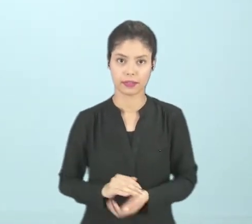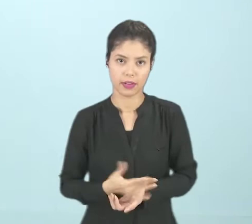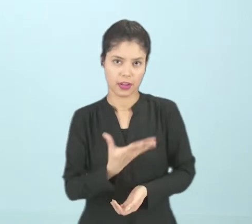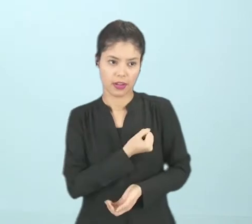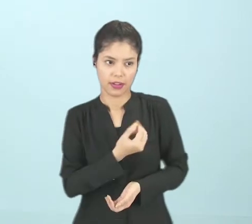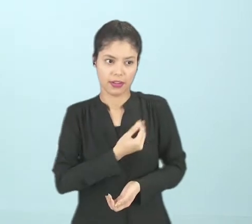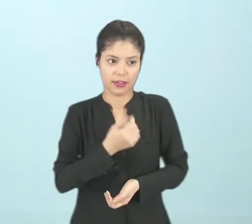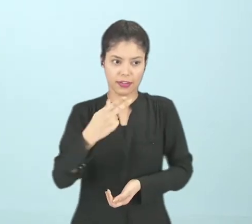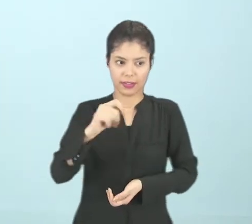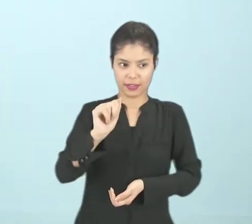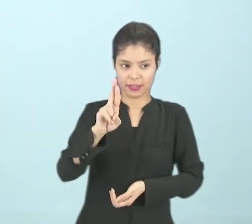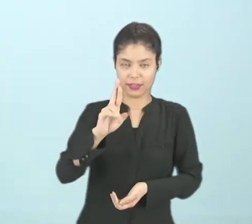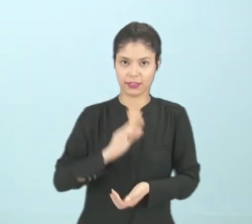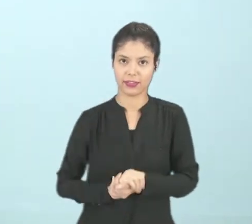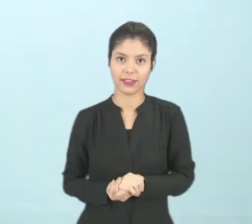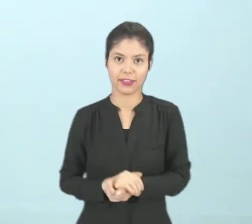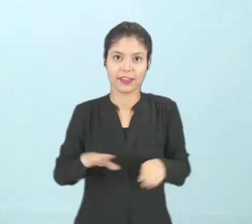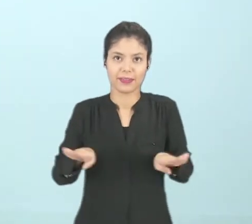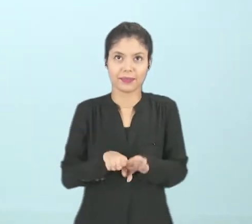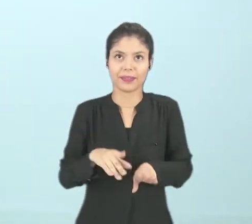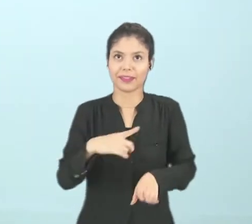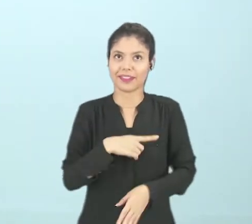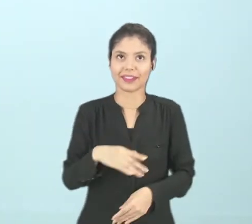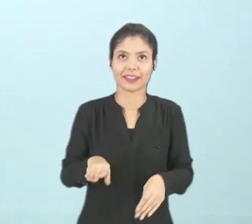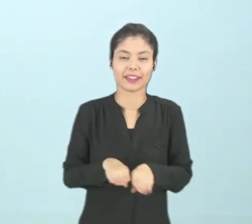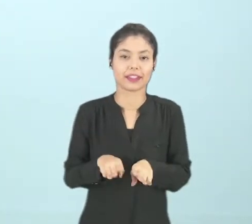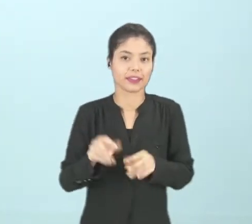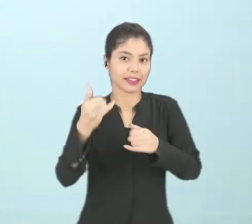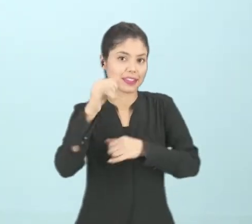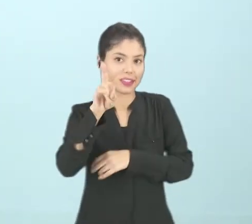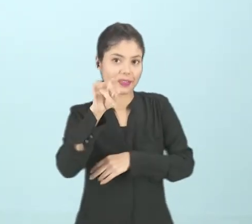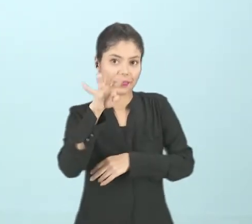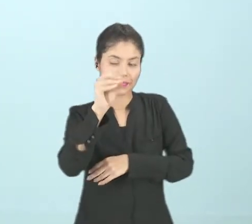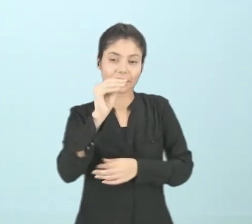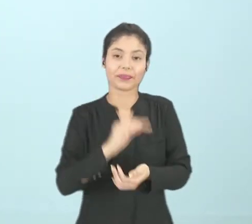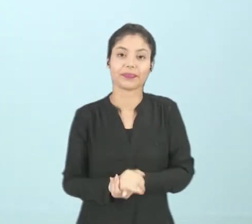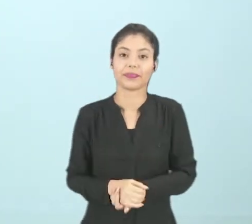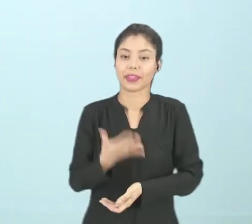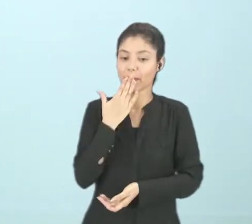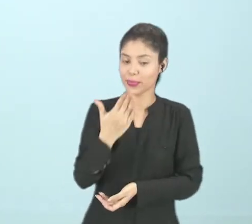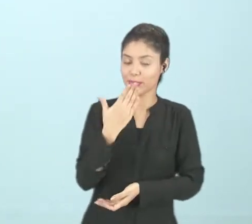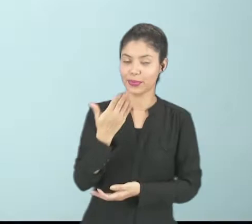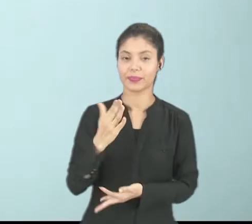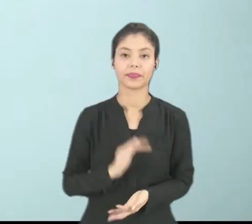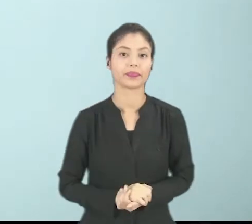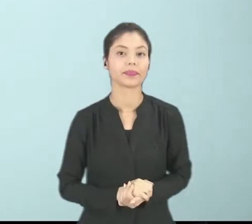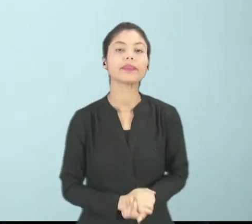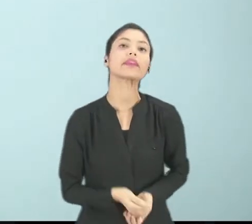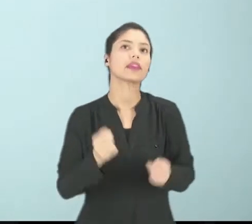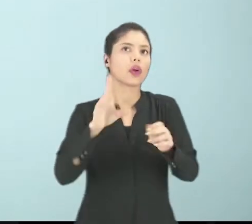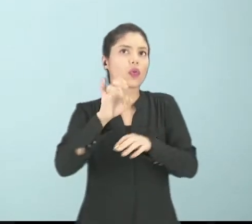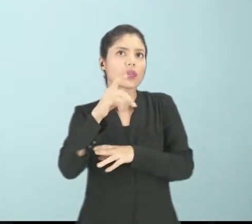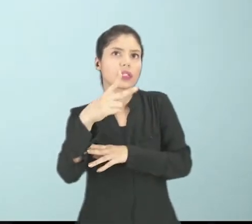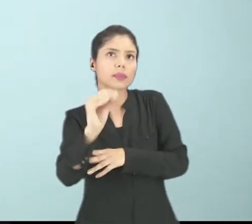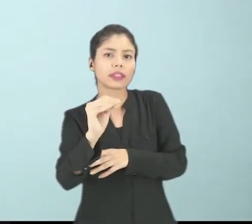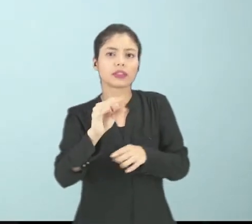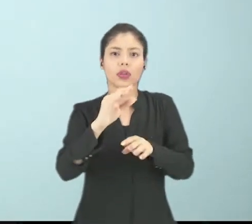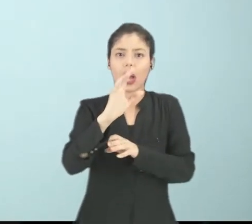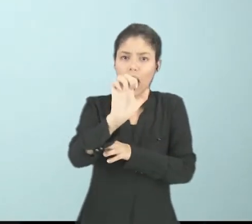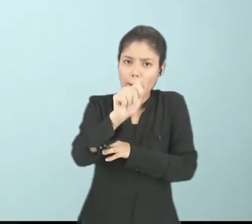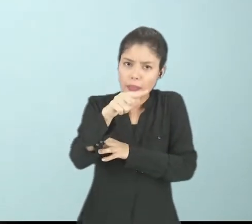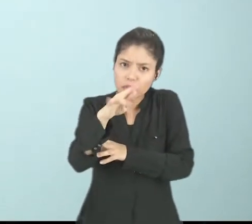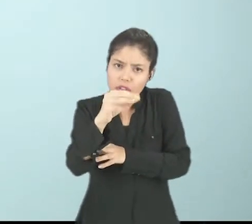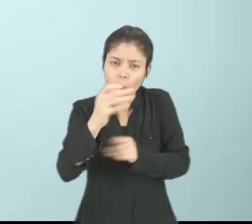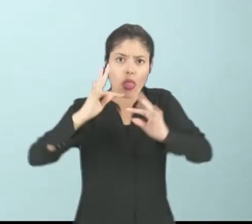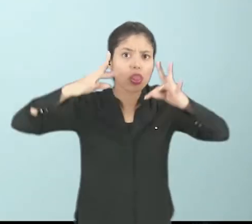do espaço amostral e o número de elementos do evento que ele está pedindo. O espaço amostral é